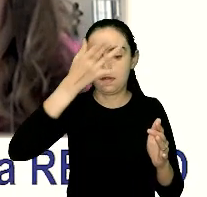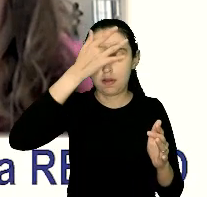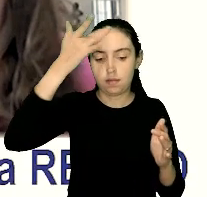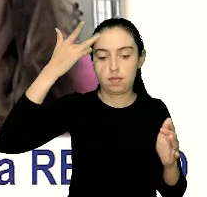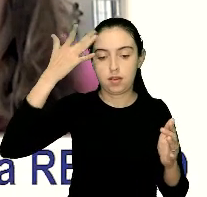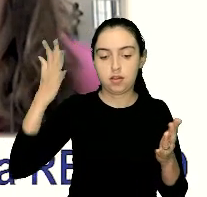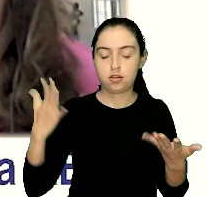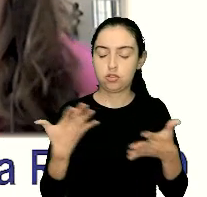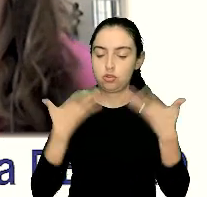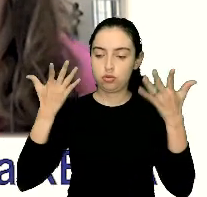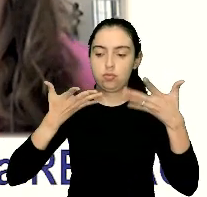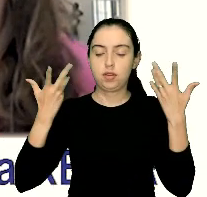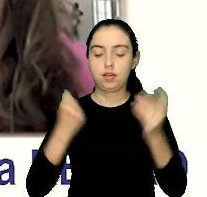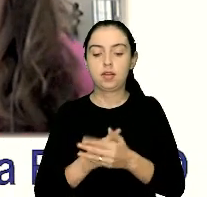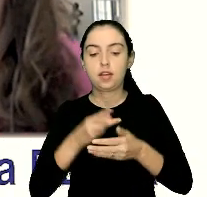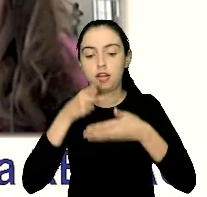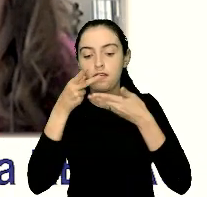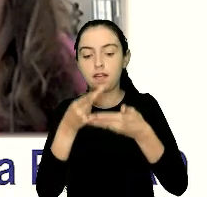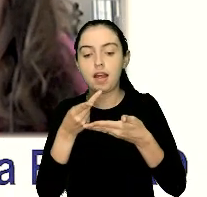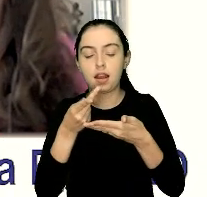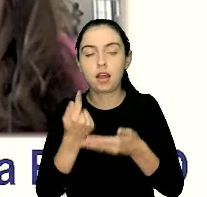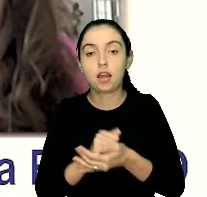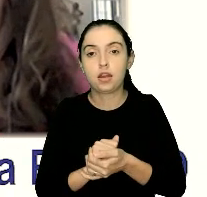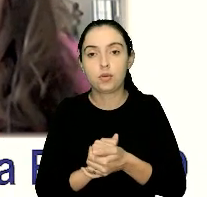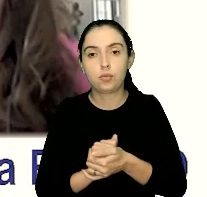ordem que entenderem adequada.